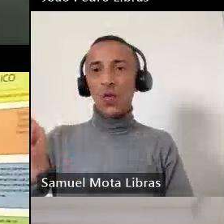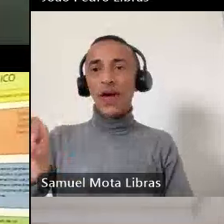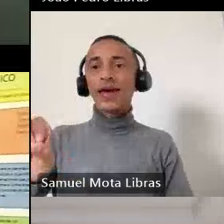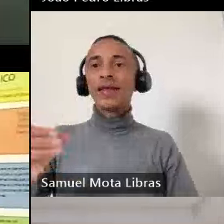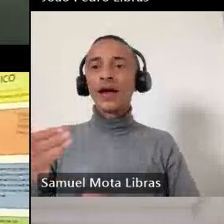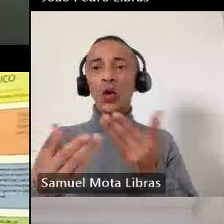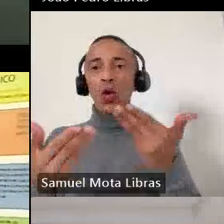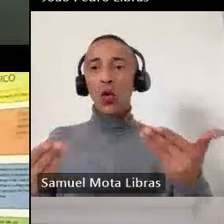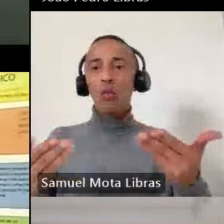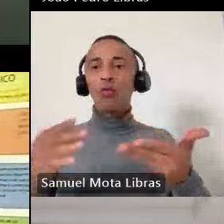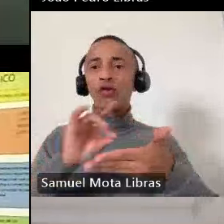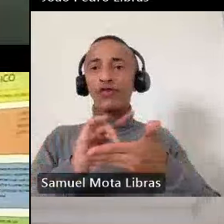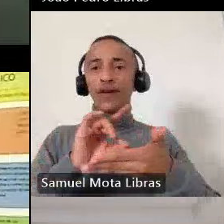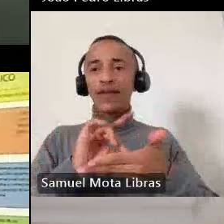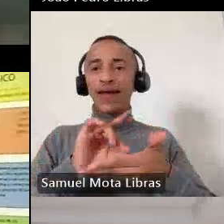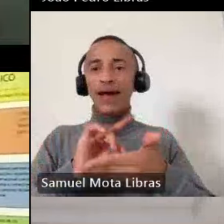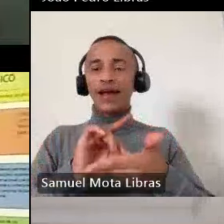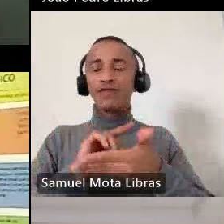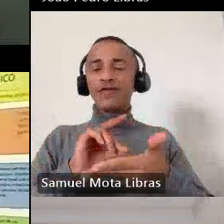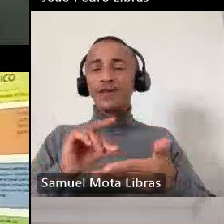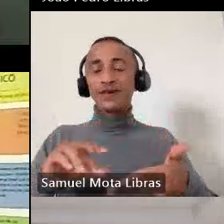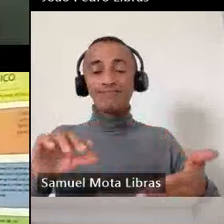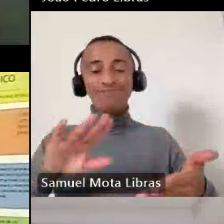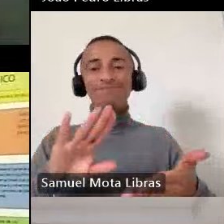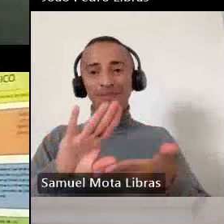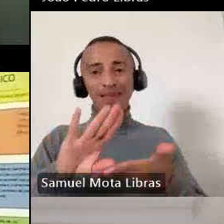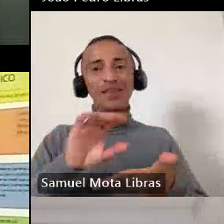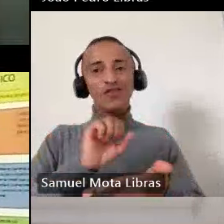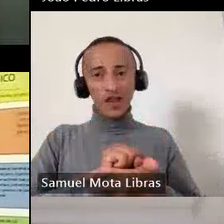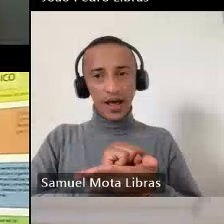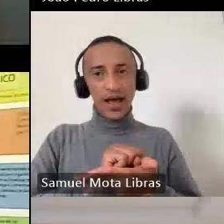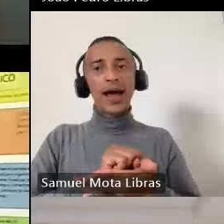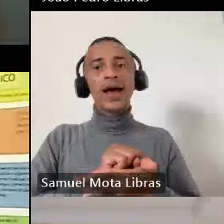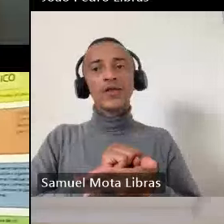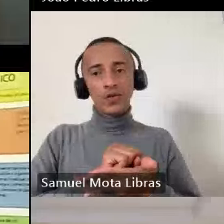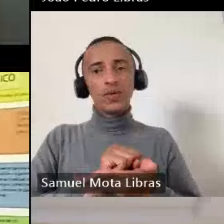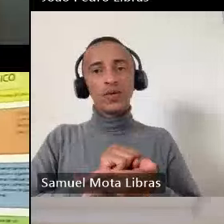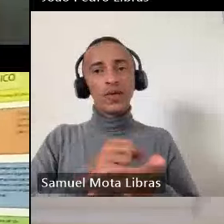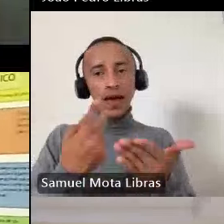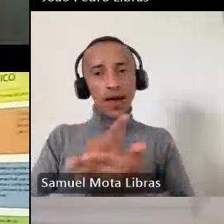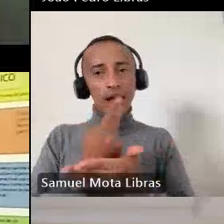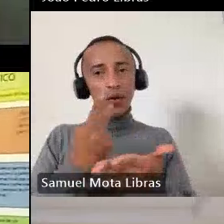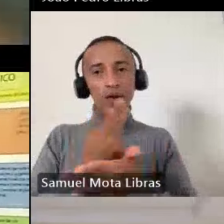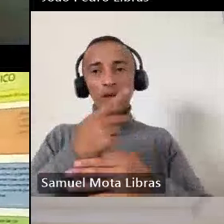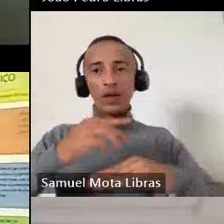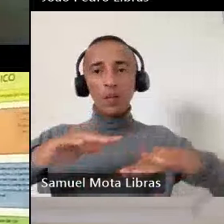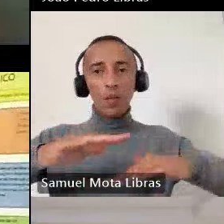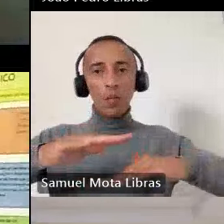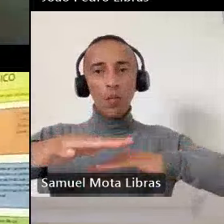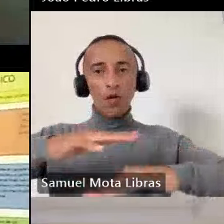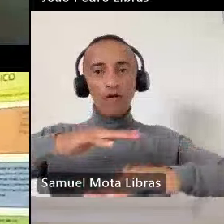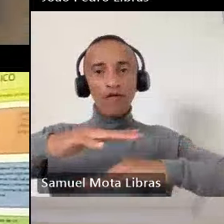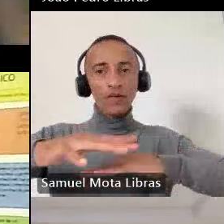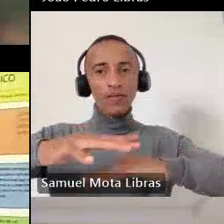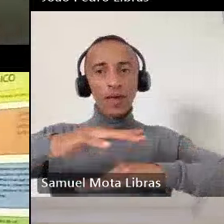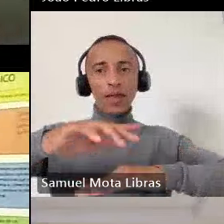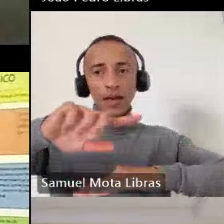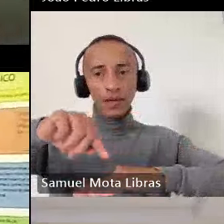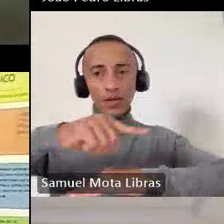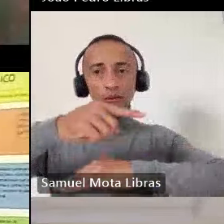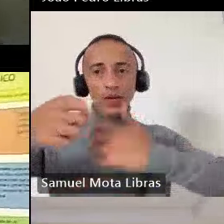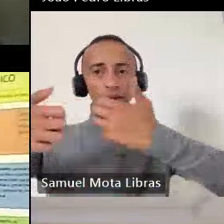deveria ou poderia ficar registrado esse esse movimento de participação para depois a gente prestar contas o gestor prestar